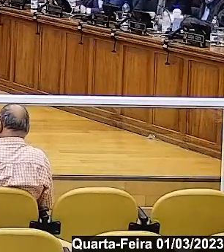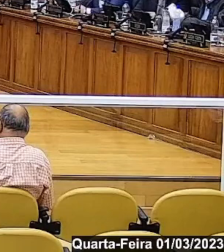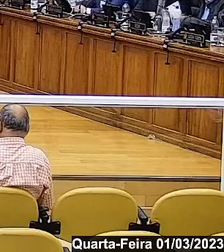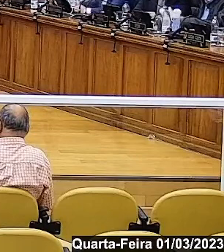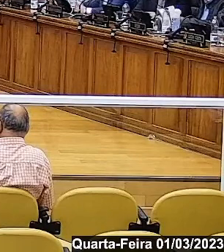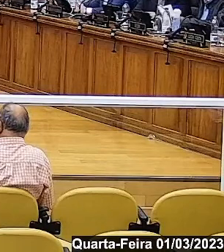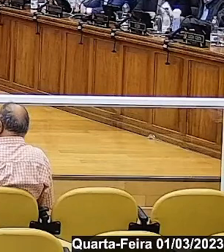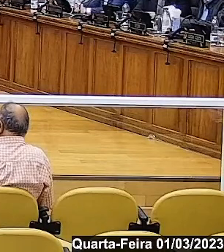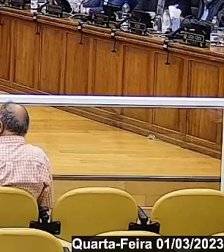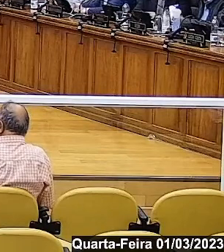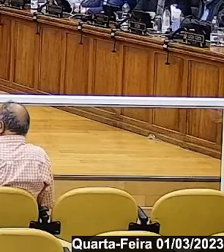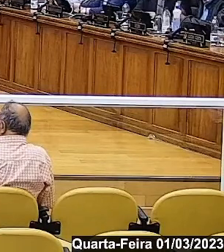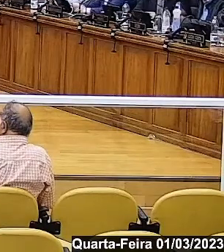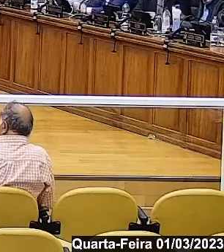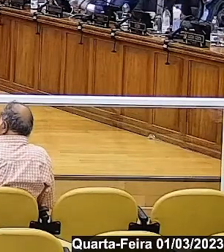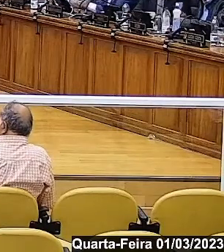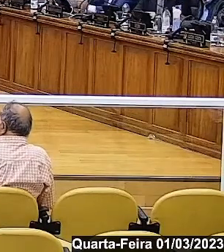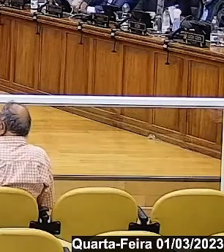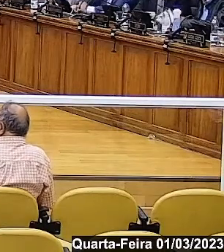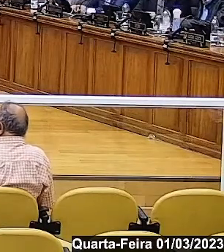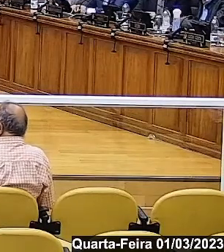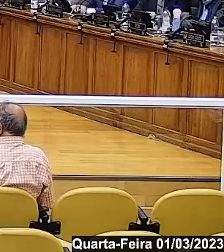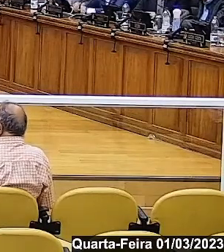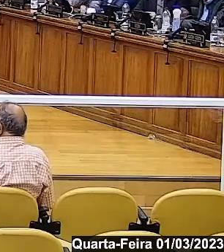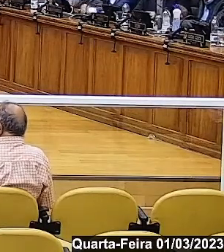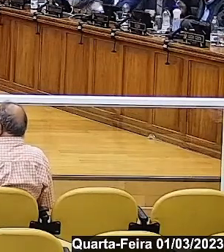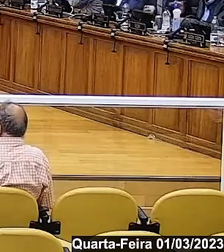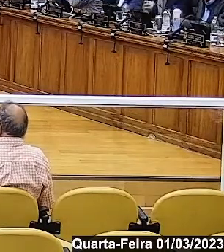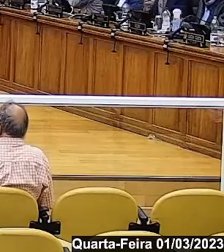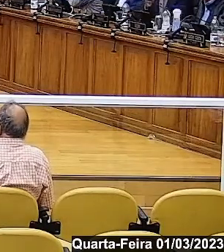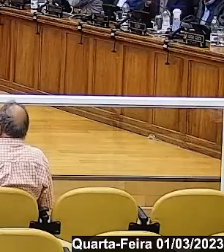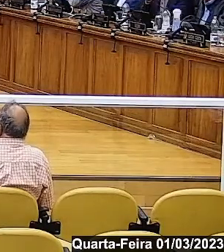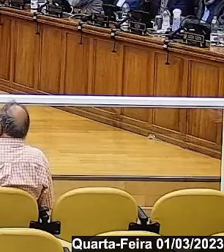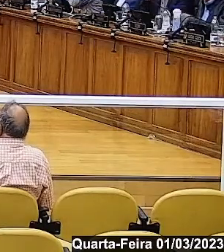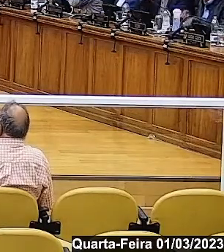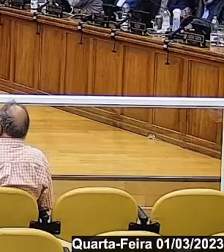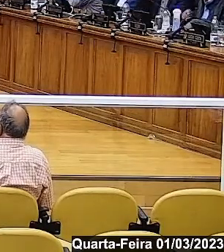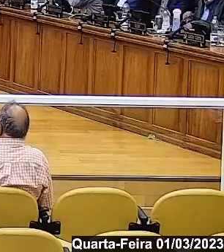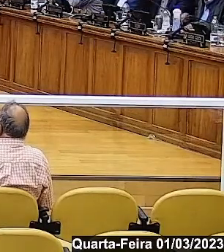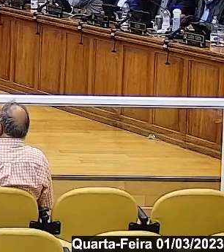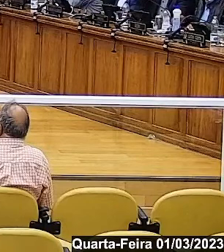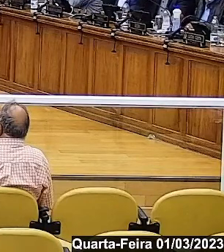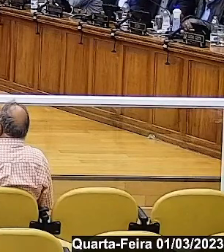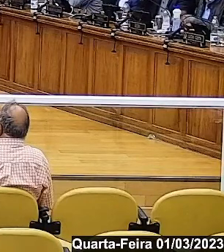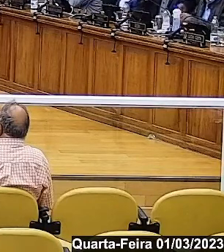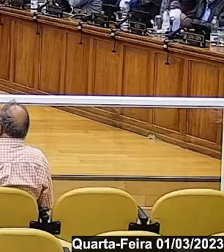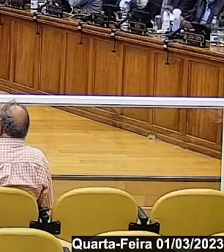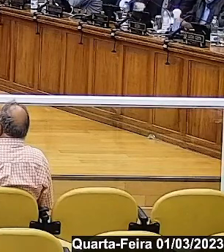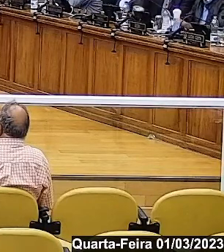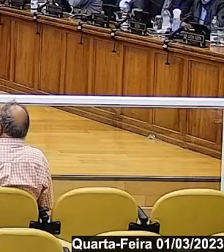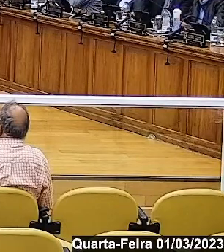Solicito ao senhor secretário que faça a leitura do projeto de decreto legislativo número 01/2023.